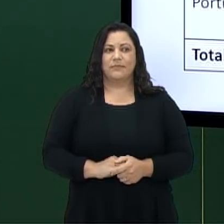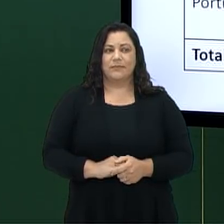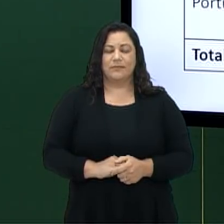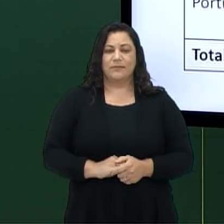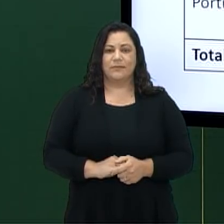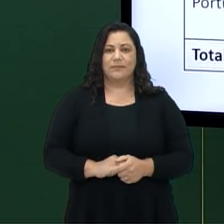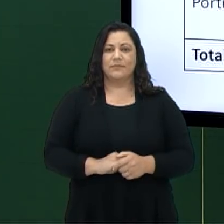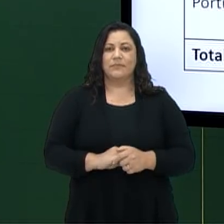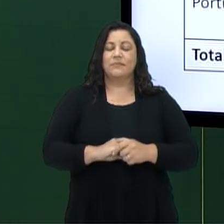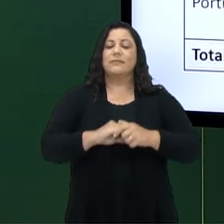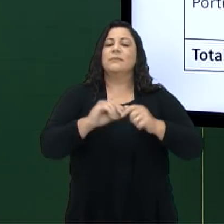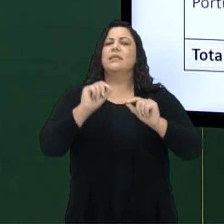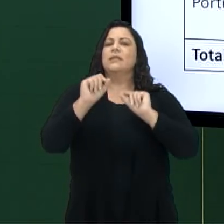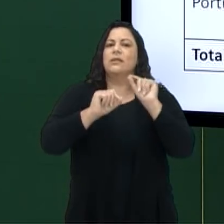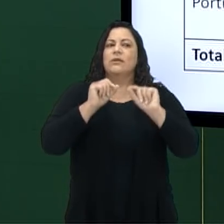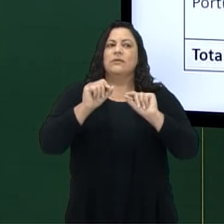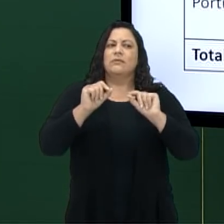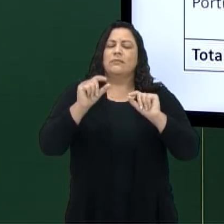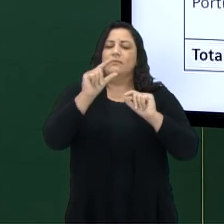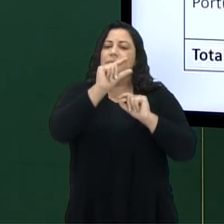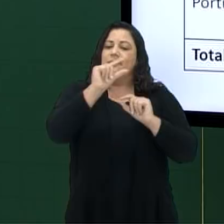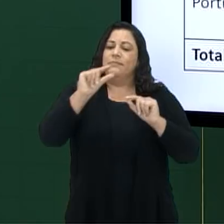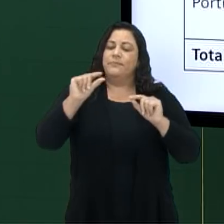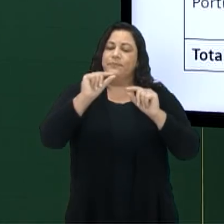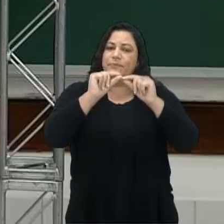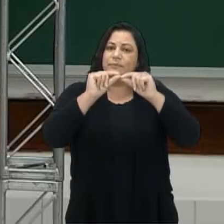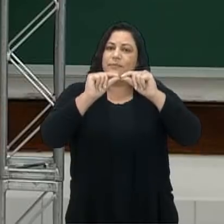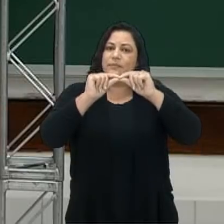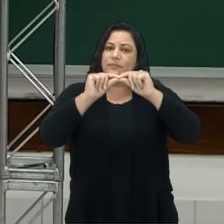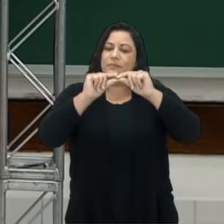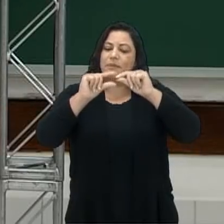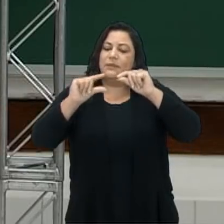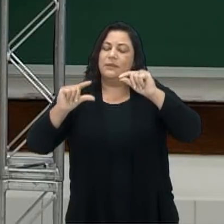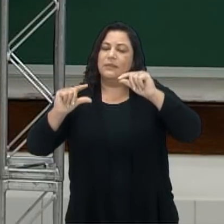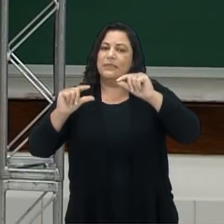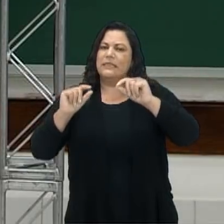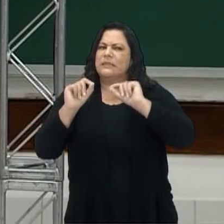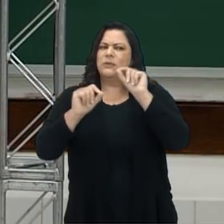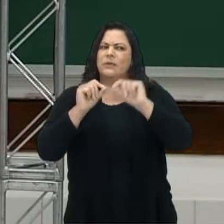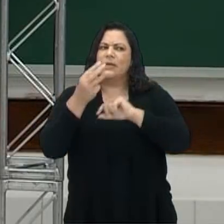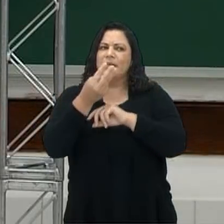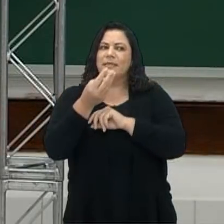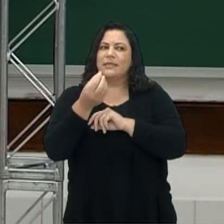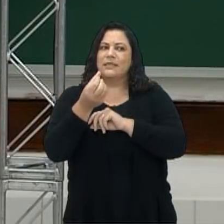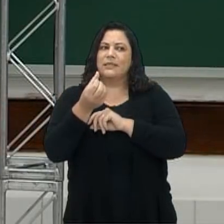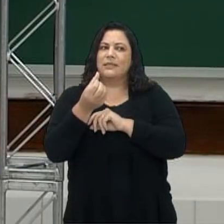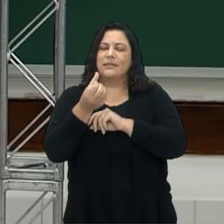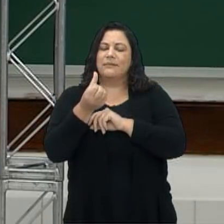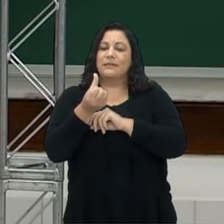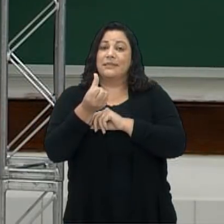Temos aqui o próximo setor, e esse pedaço aqui equivale a 36%.